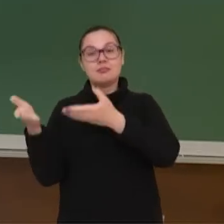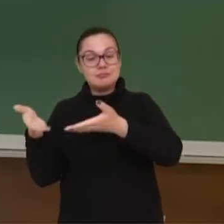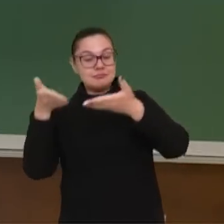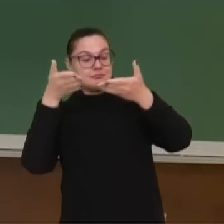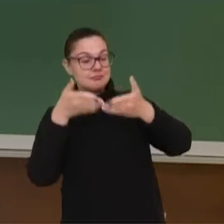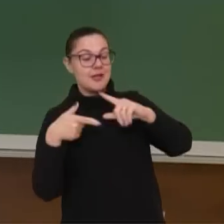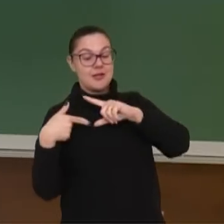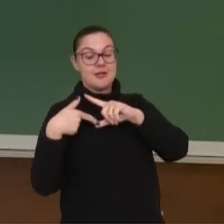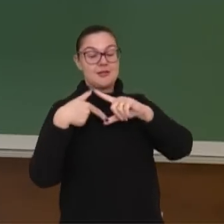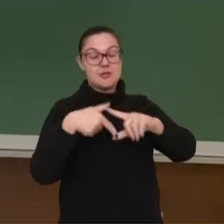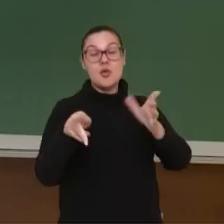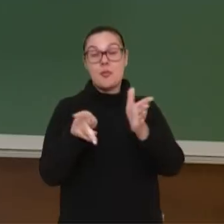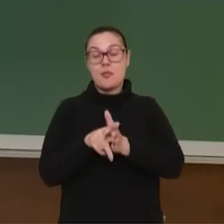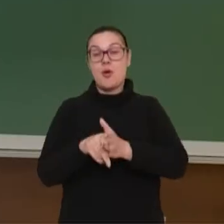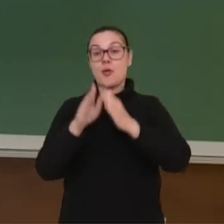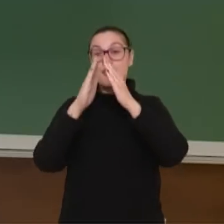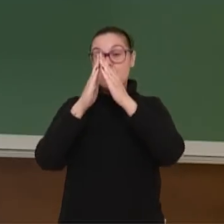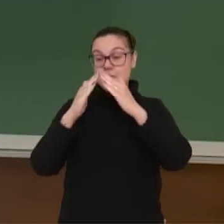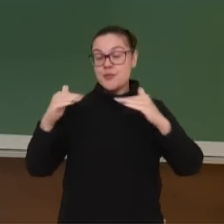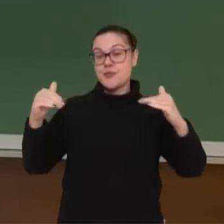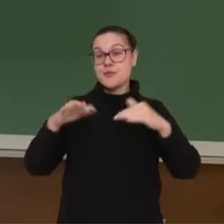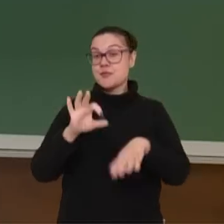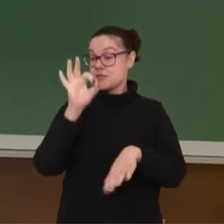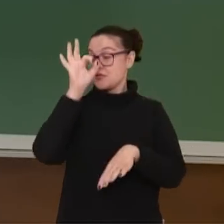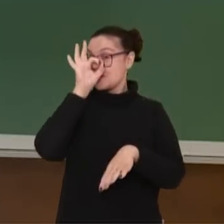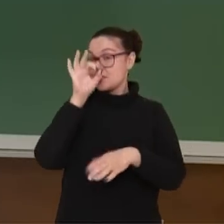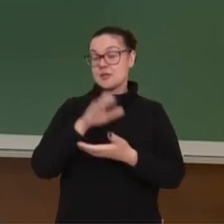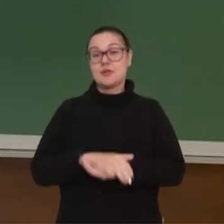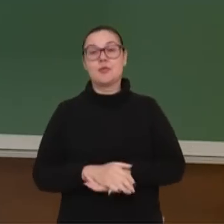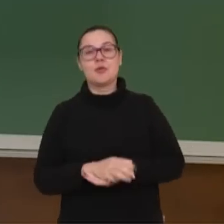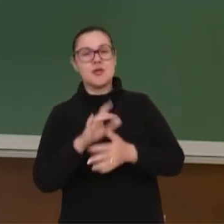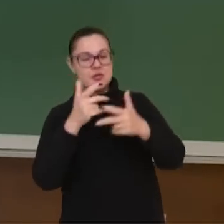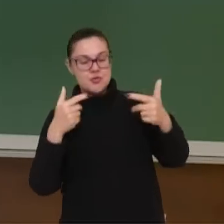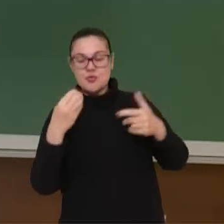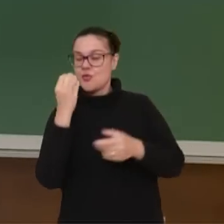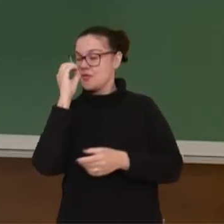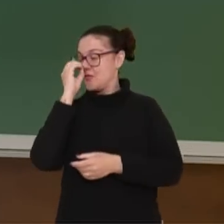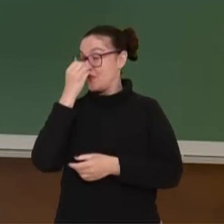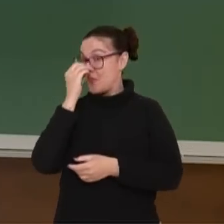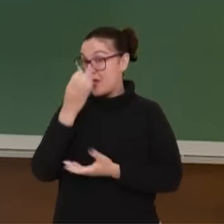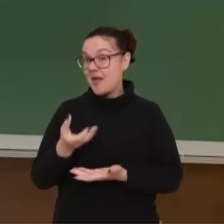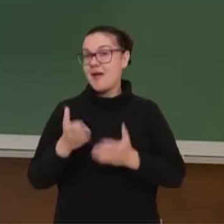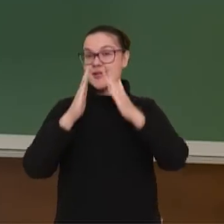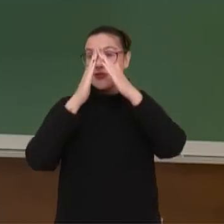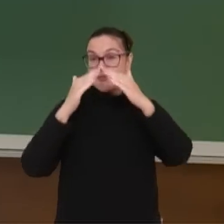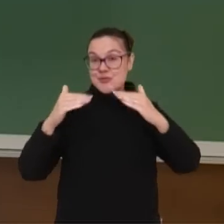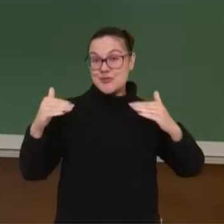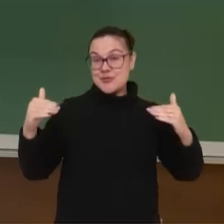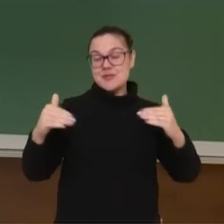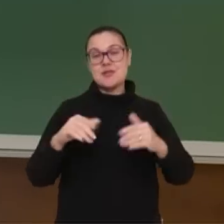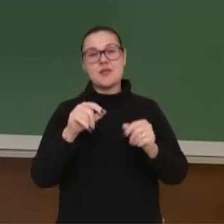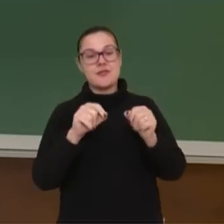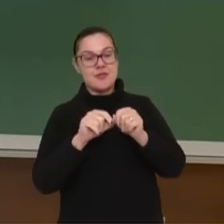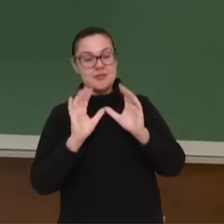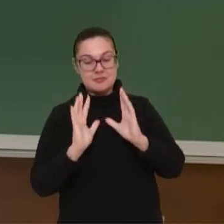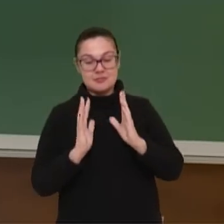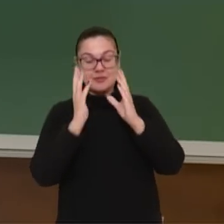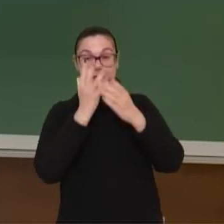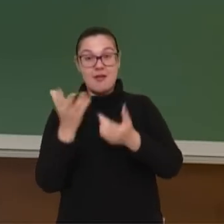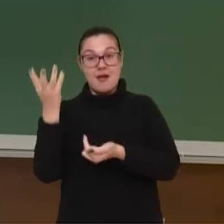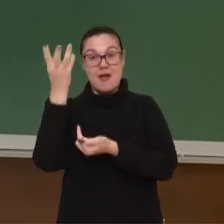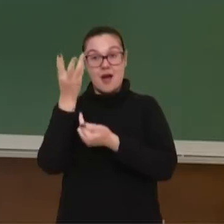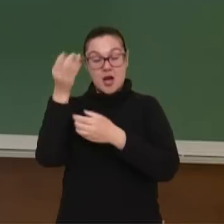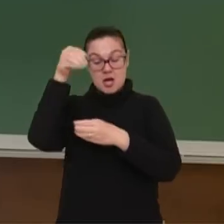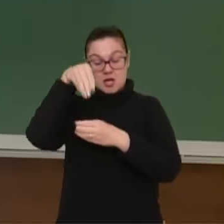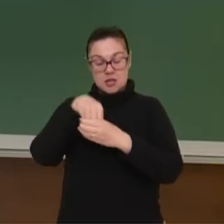a tradição circense. Eles pegam aqueles elementos do circo, do palhaço, né, da forma de fazer arte que acontece dentro do